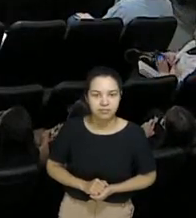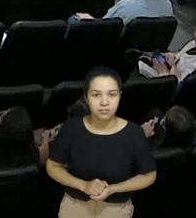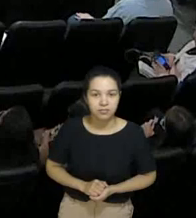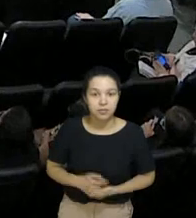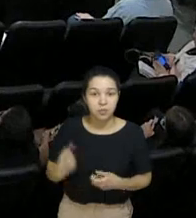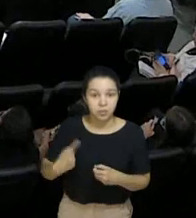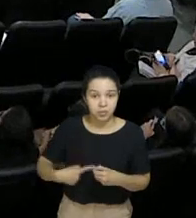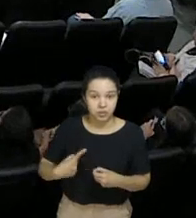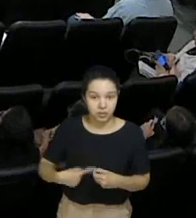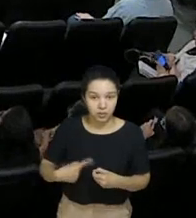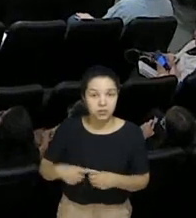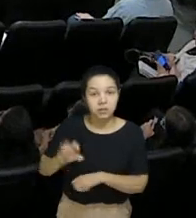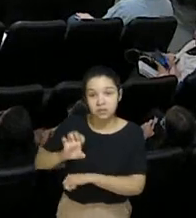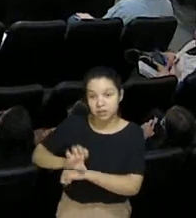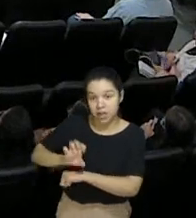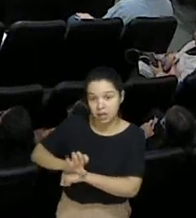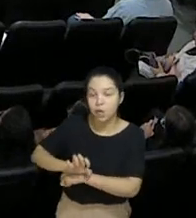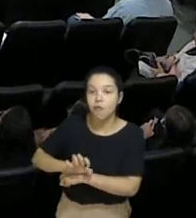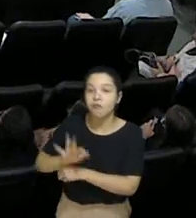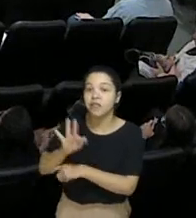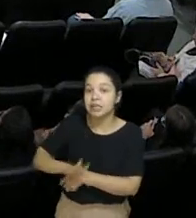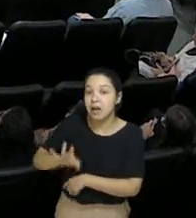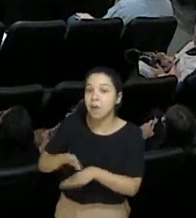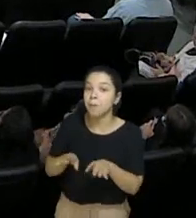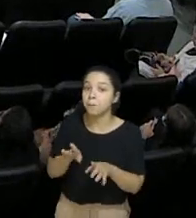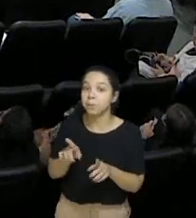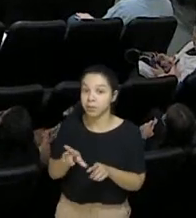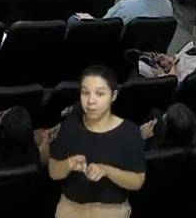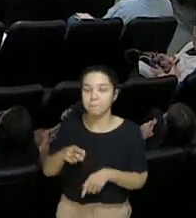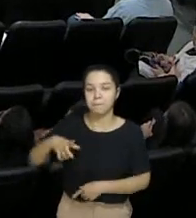Município, estado, federal e particular.